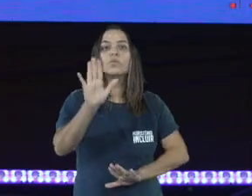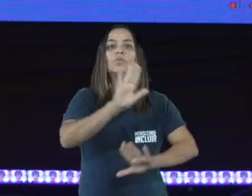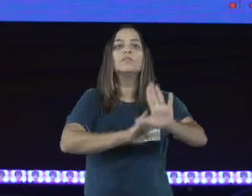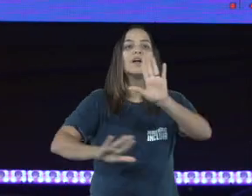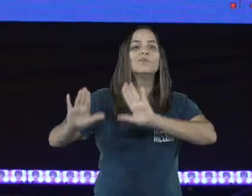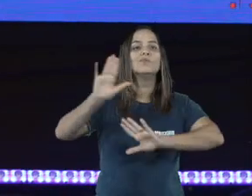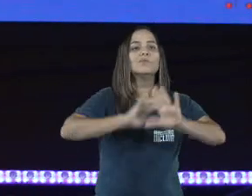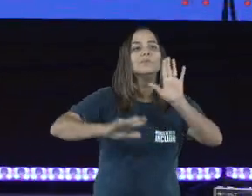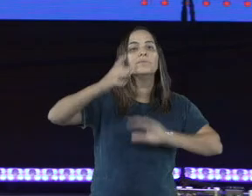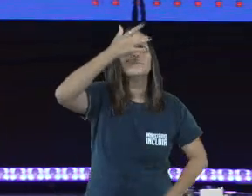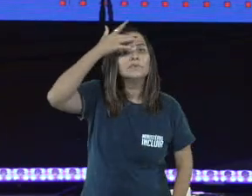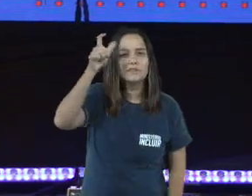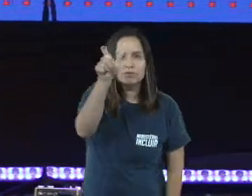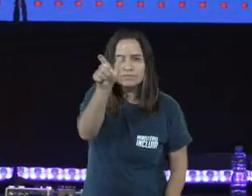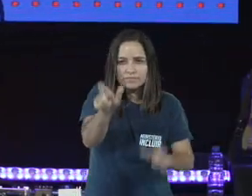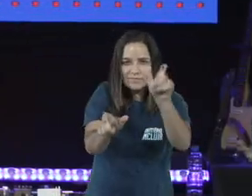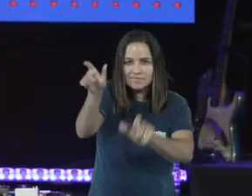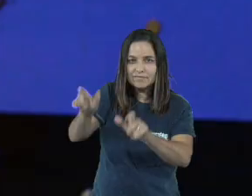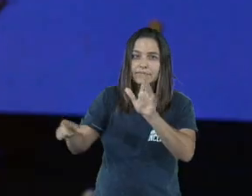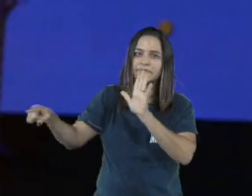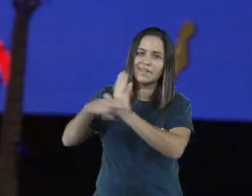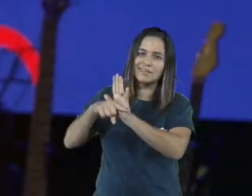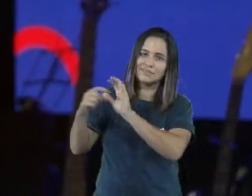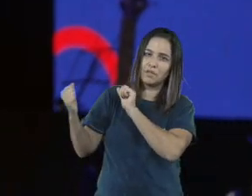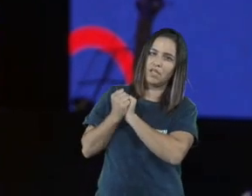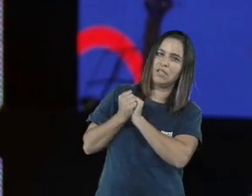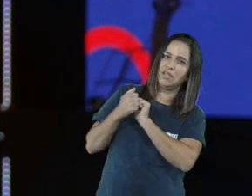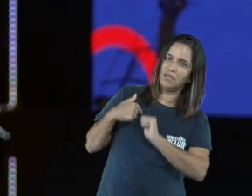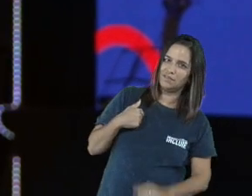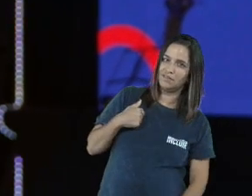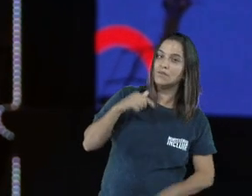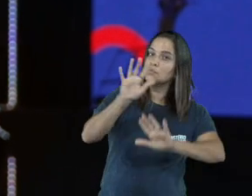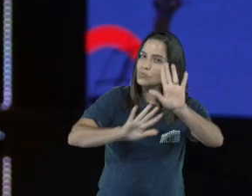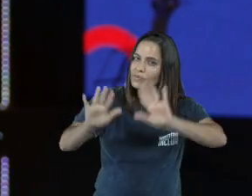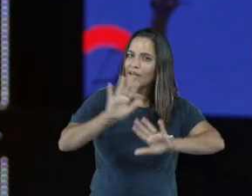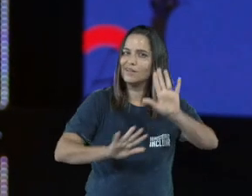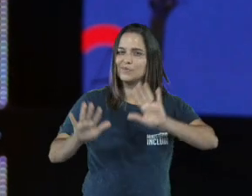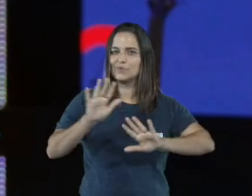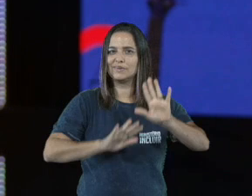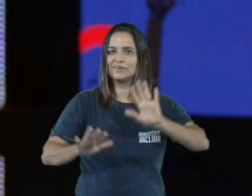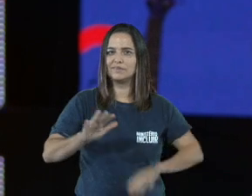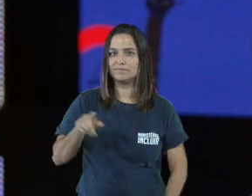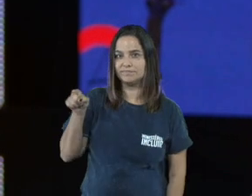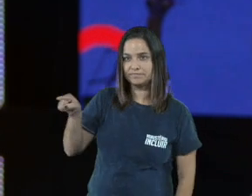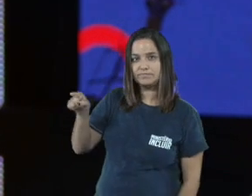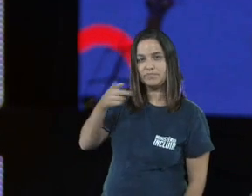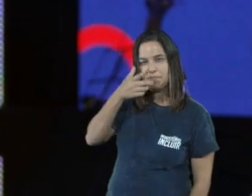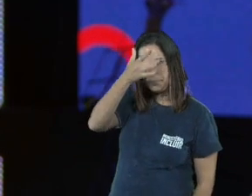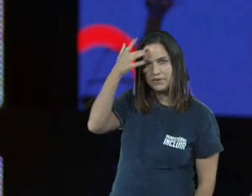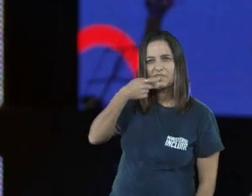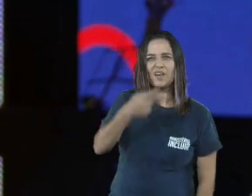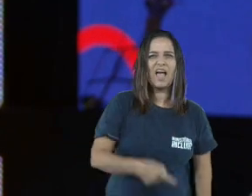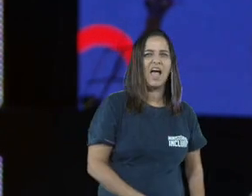versículo 33 A gente vai ver que o Davi foi falar com o rei chegou para o rei falou eu vou enfrentar Golias o refrão assim garoto